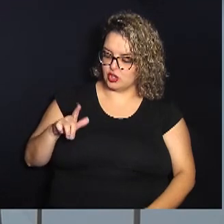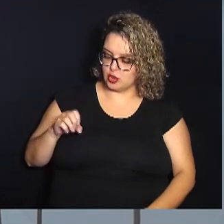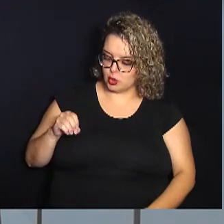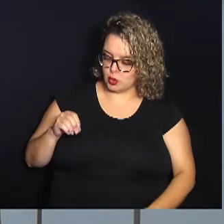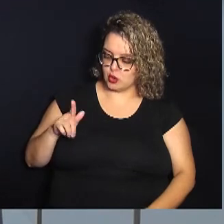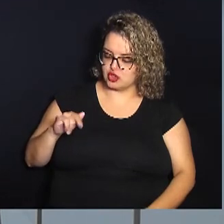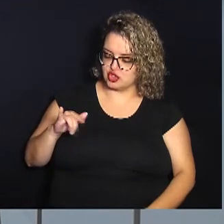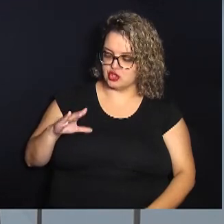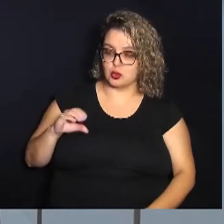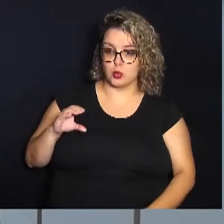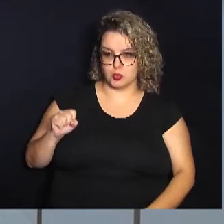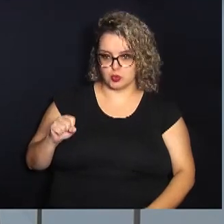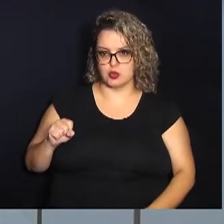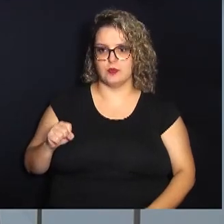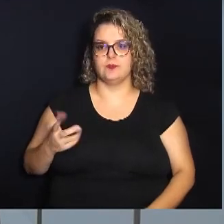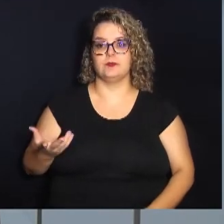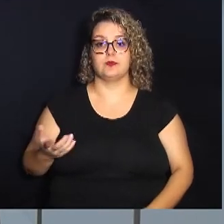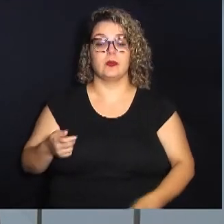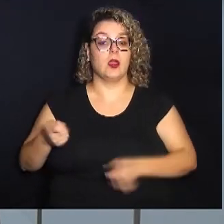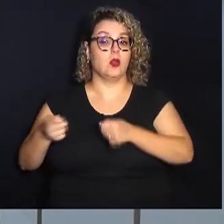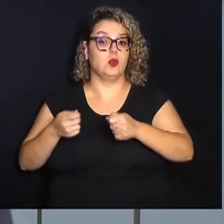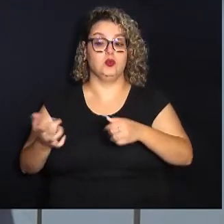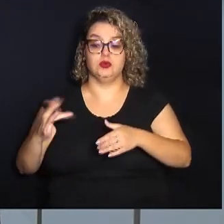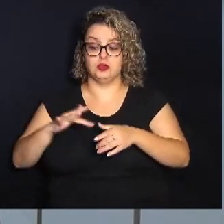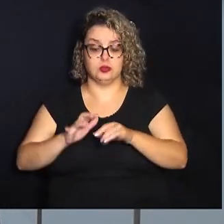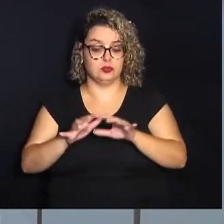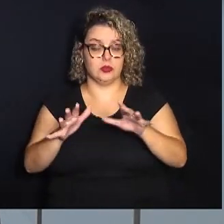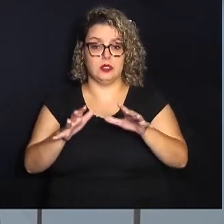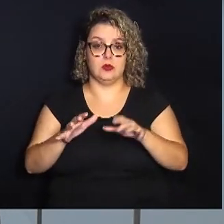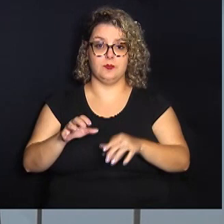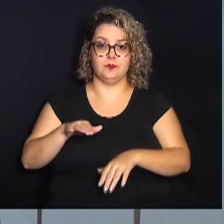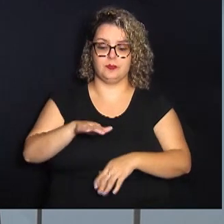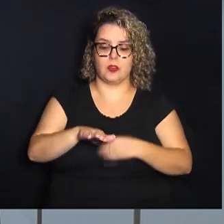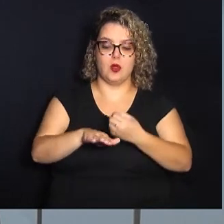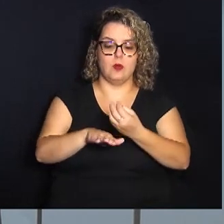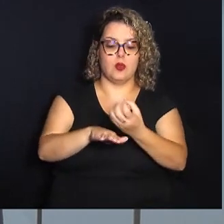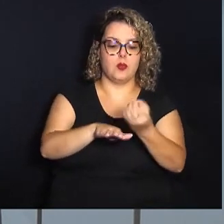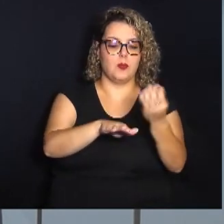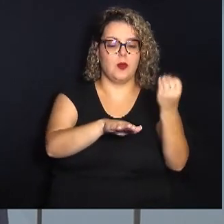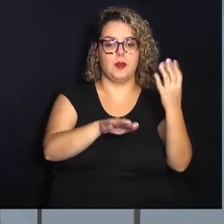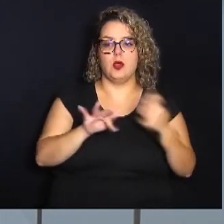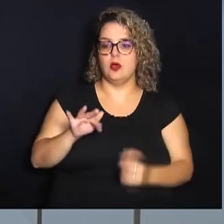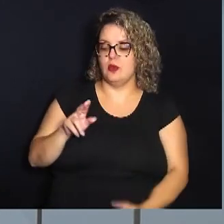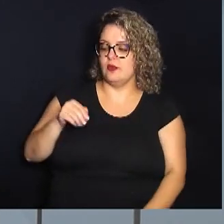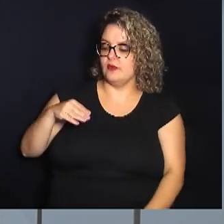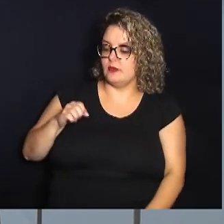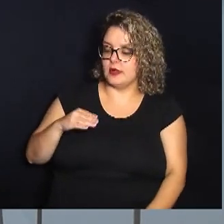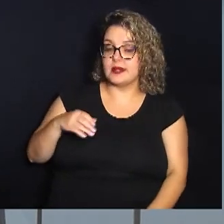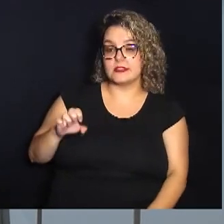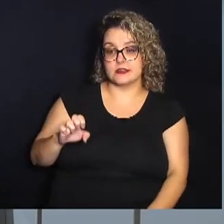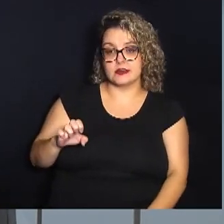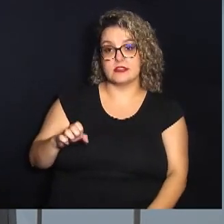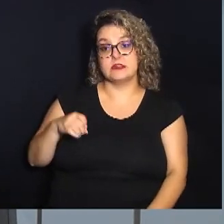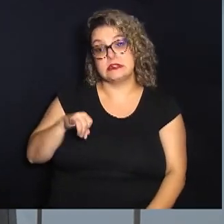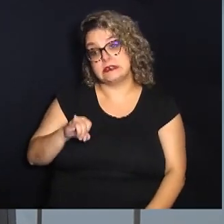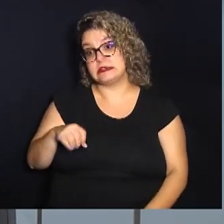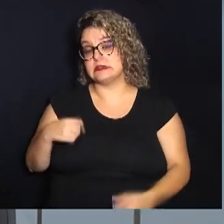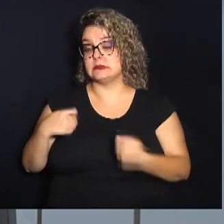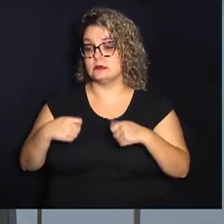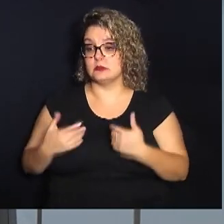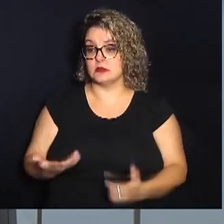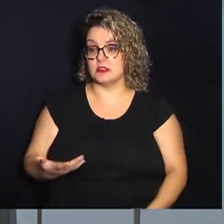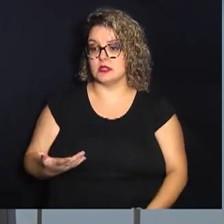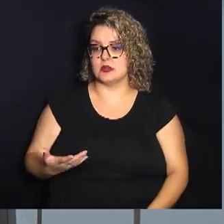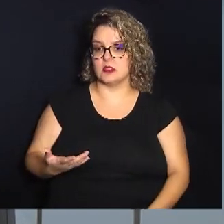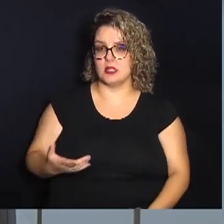nos imóveis, controle de criadouros, nebulização, né, que é o fumacê em alguns pontos onde se é necessário. A gente tem